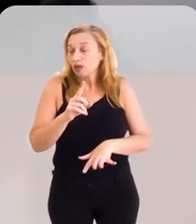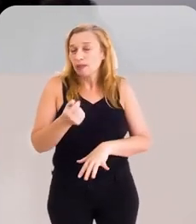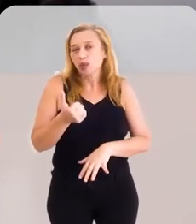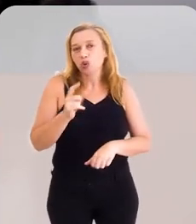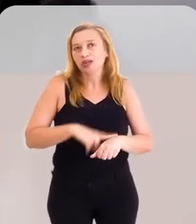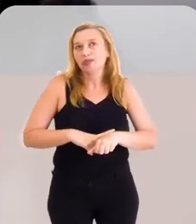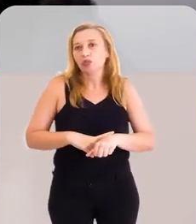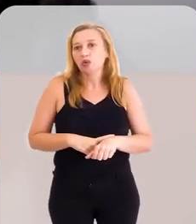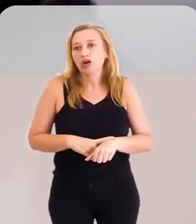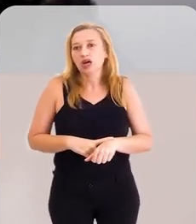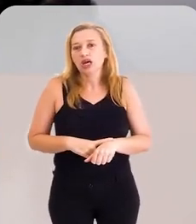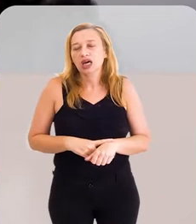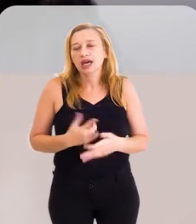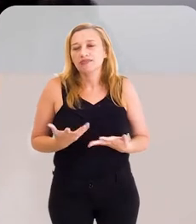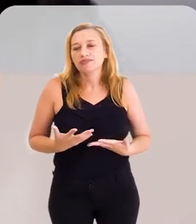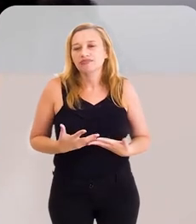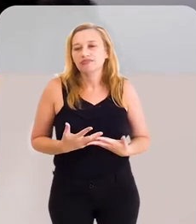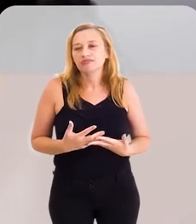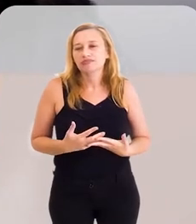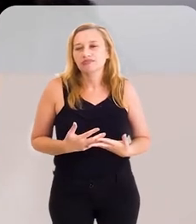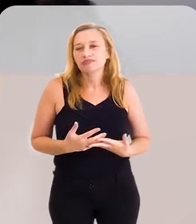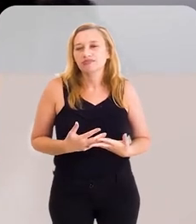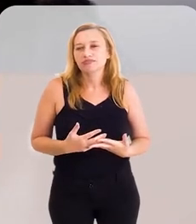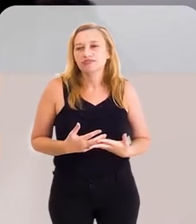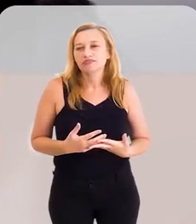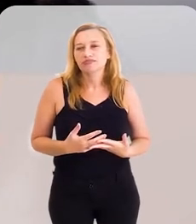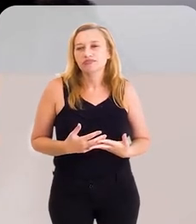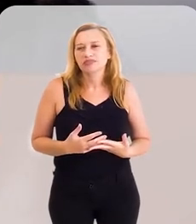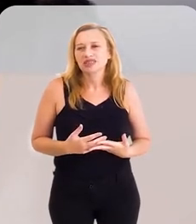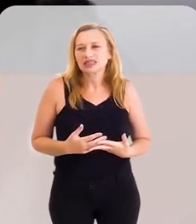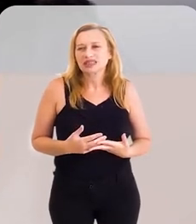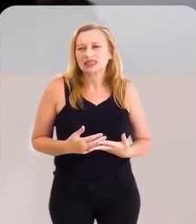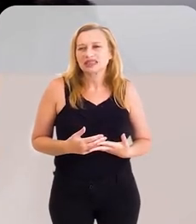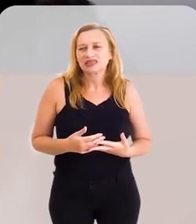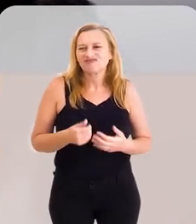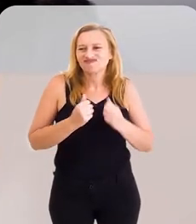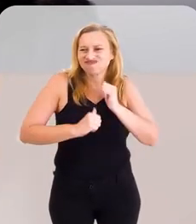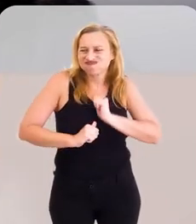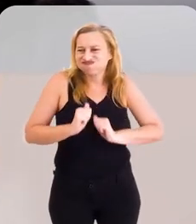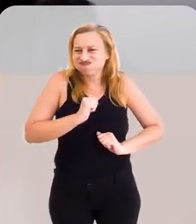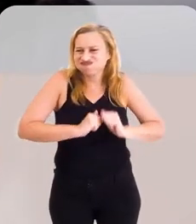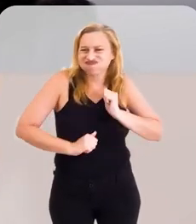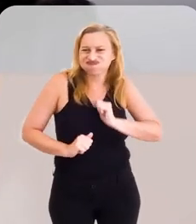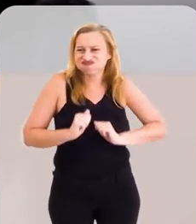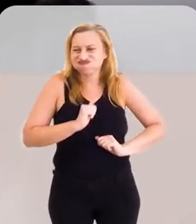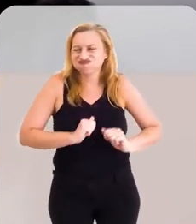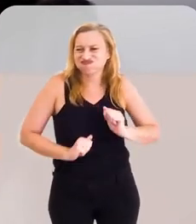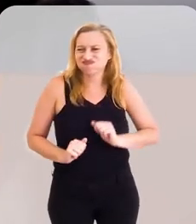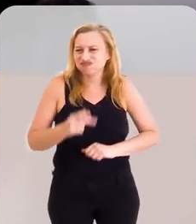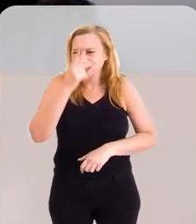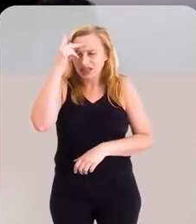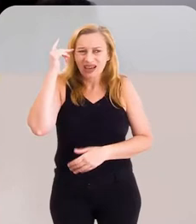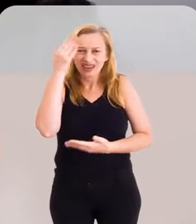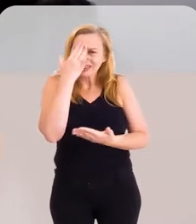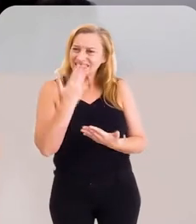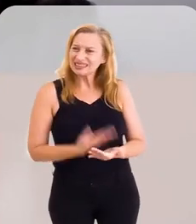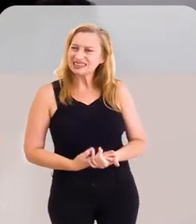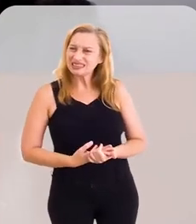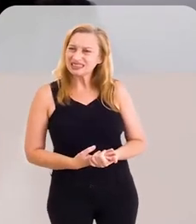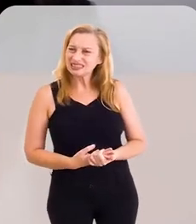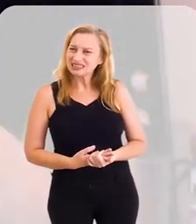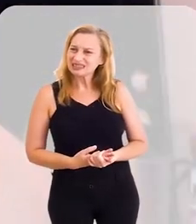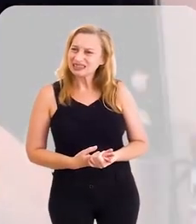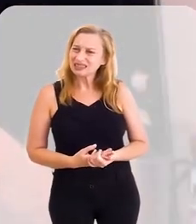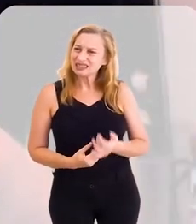pandemia, né, não é pouco tempo, e que tem trazido desesperança, angústia para as pessoas. A senhora acredita